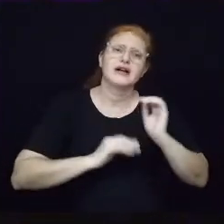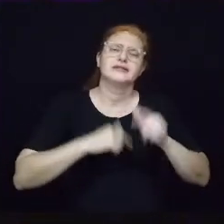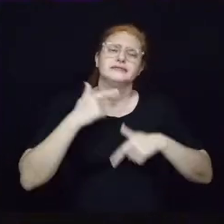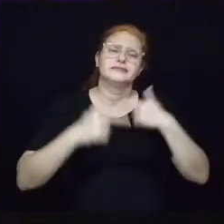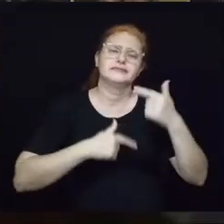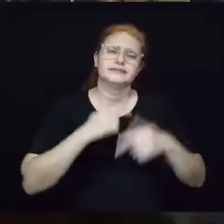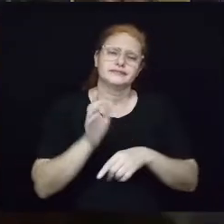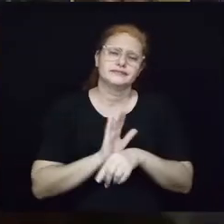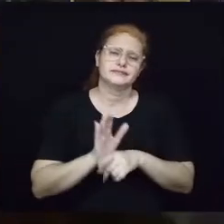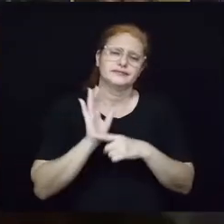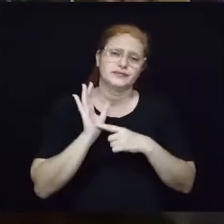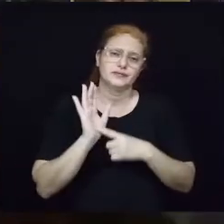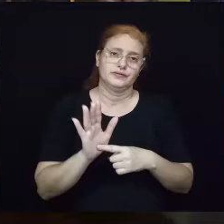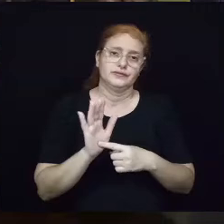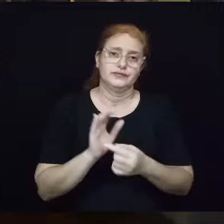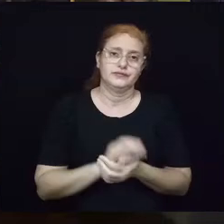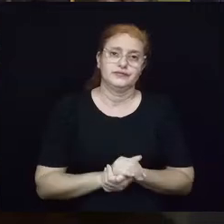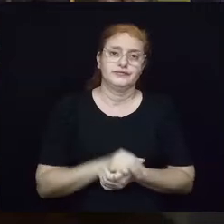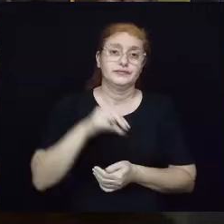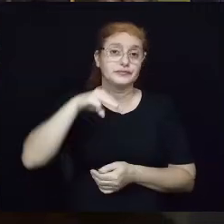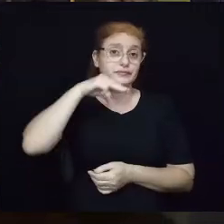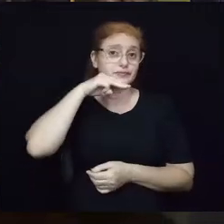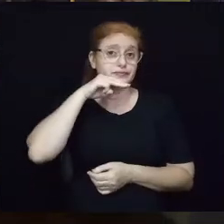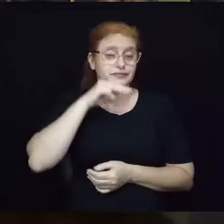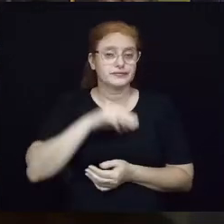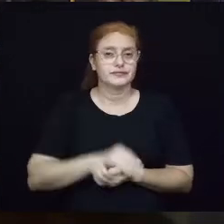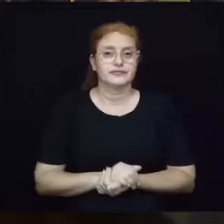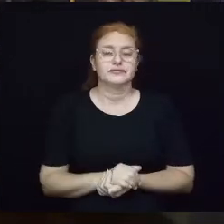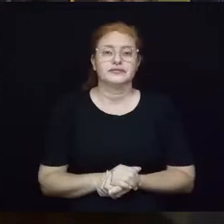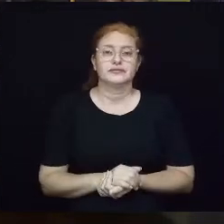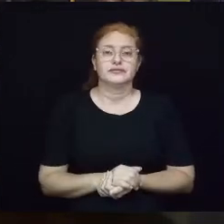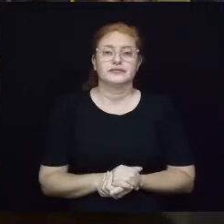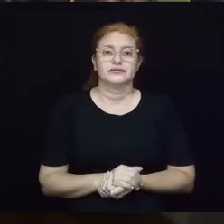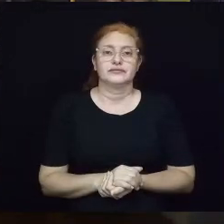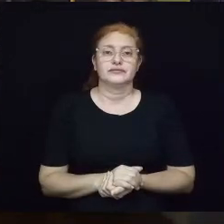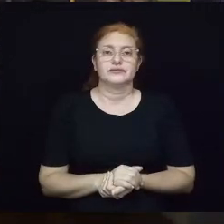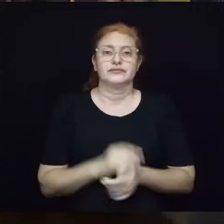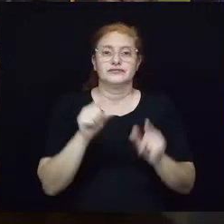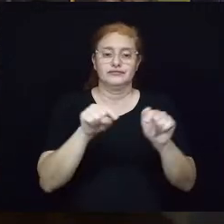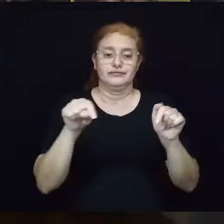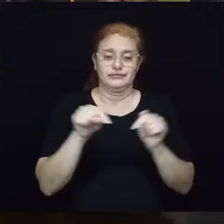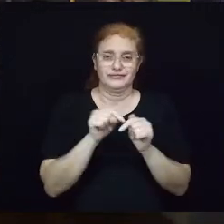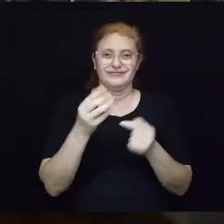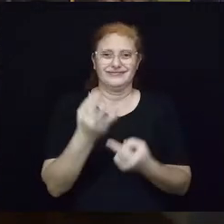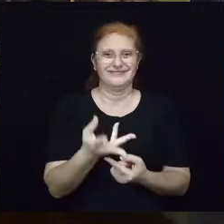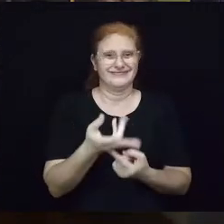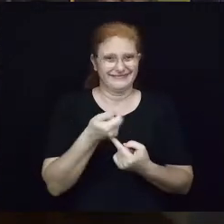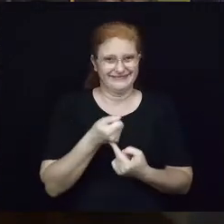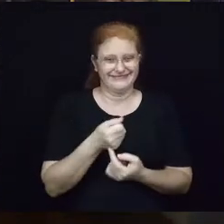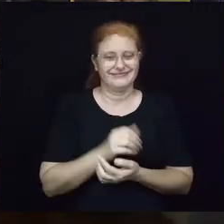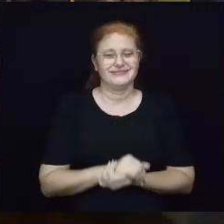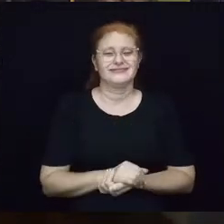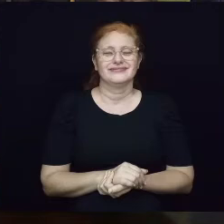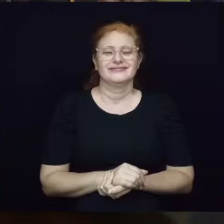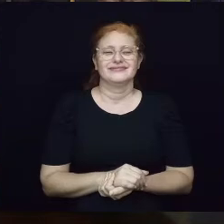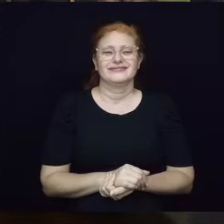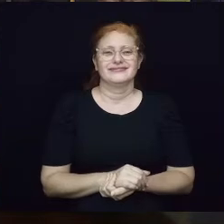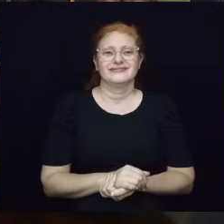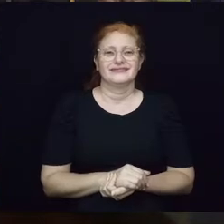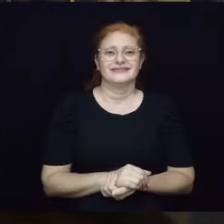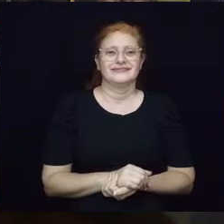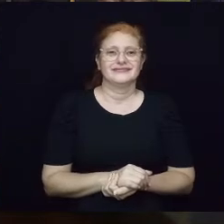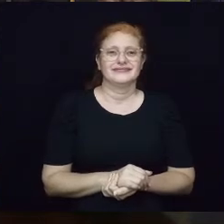que mostra o Mauro no seu habitat natural, no